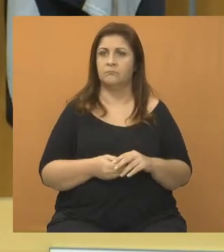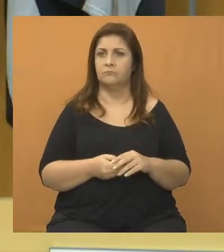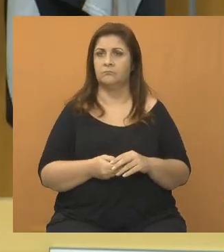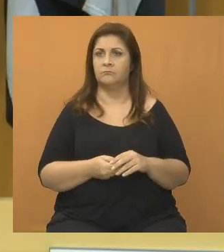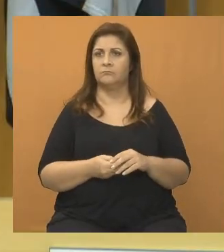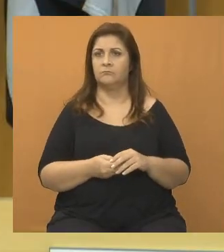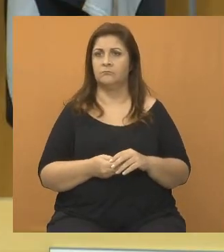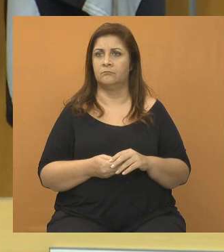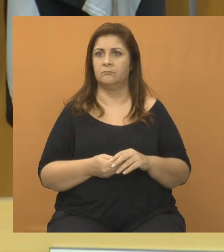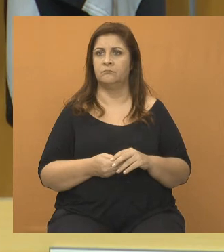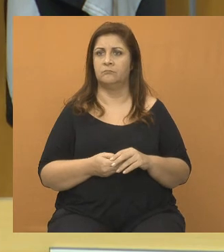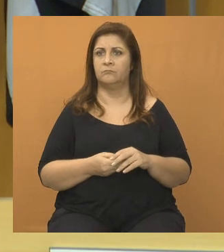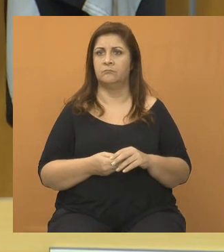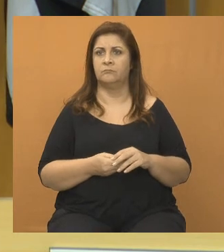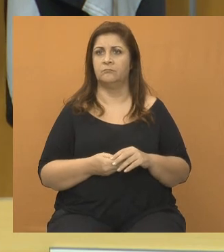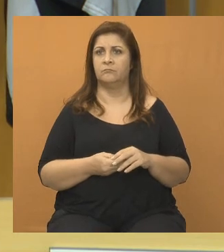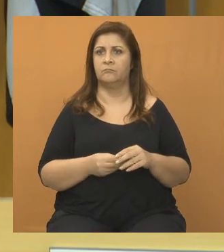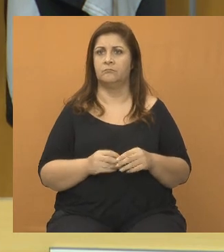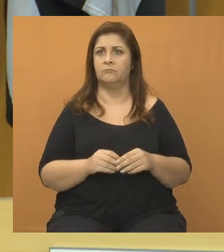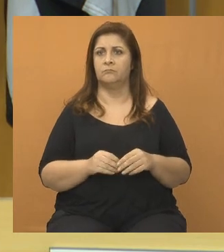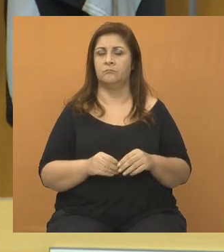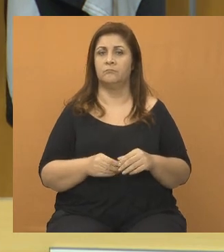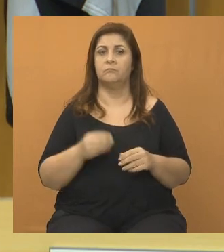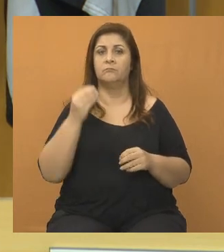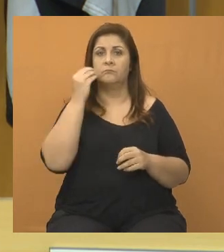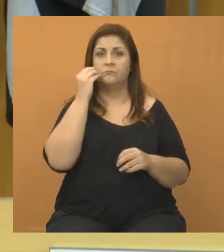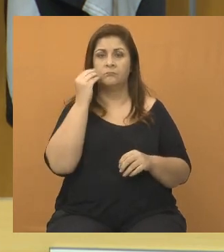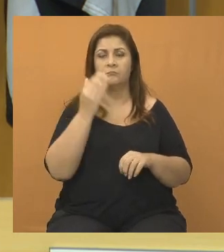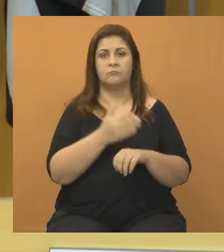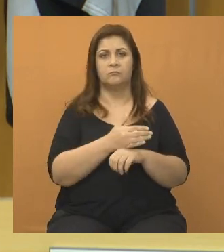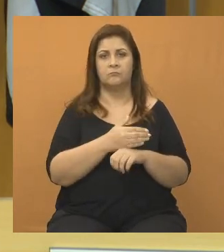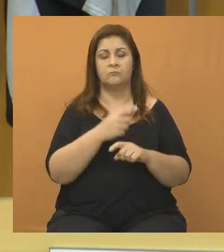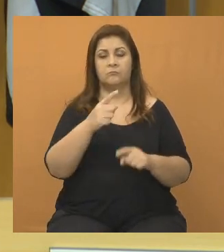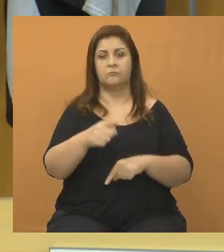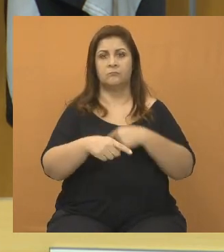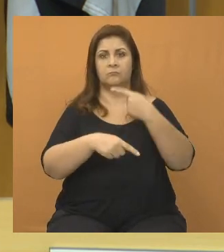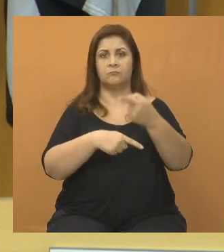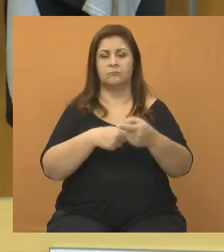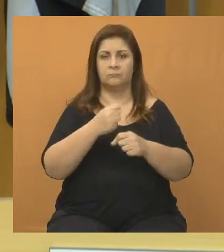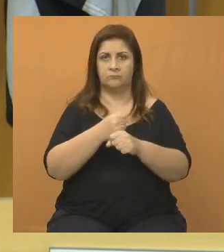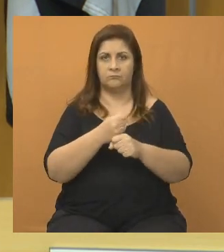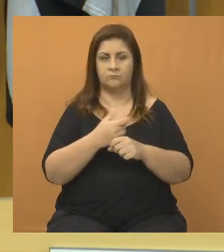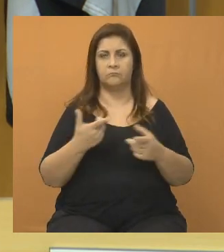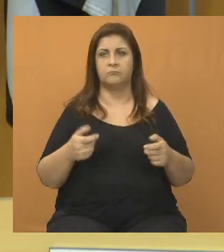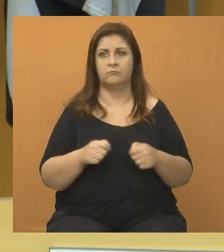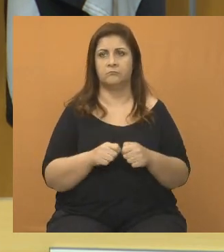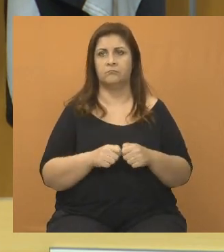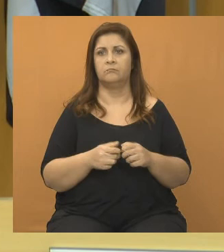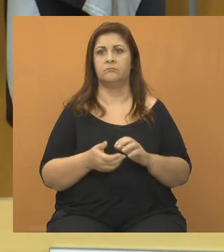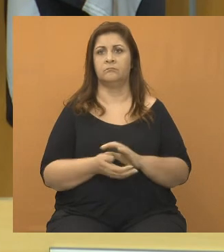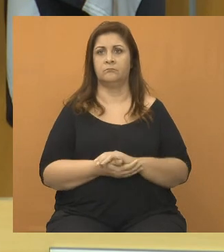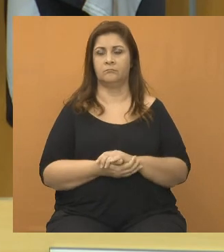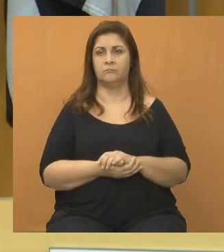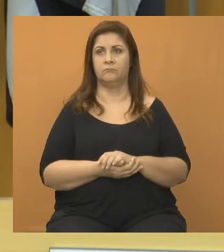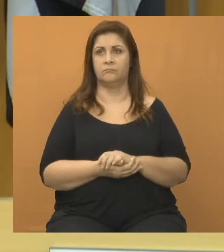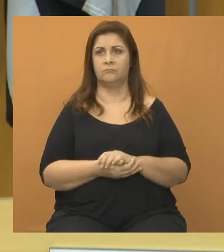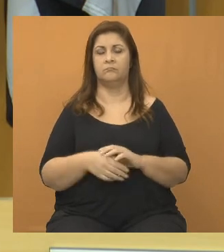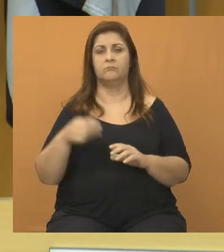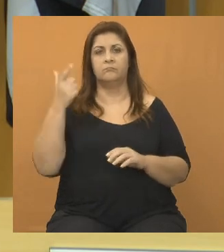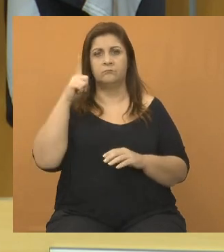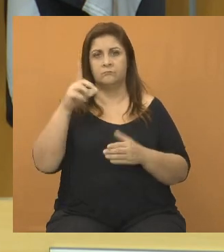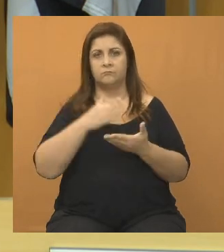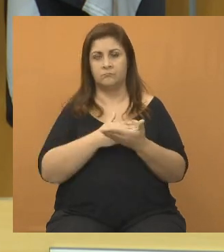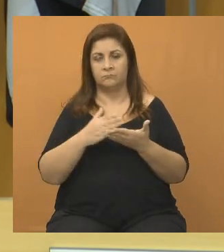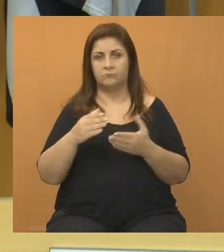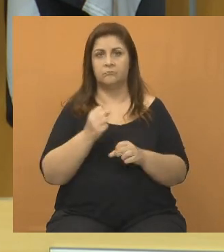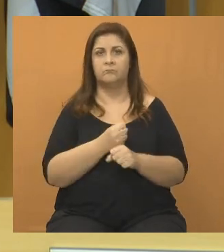mais burocrático, a gente tentar antecipar para no ano seguinte a gente conseguir já no começo do